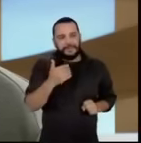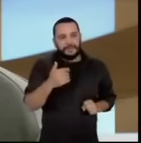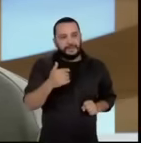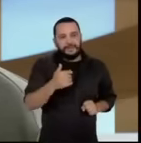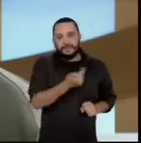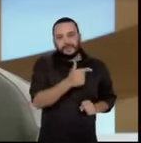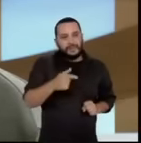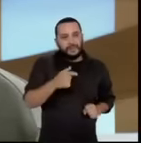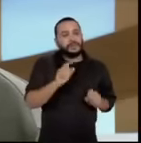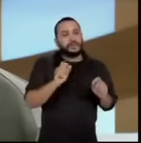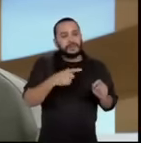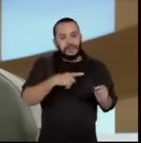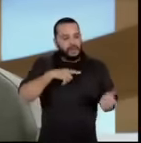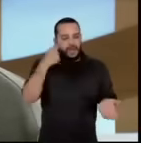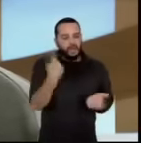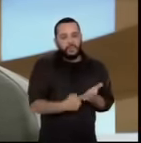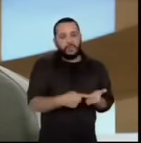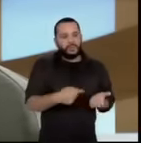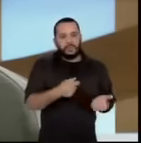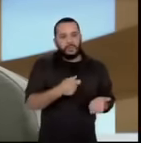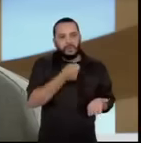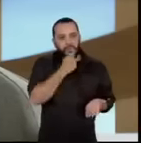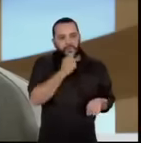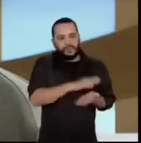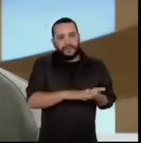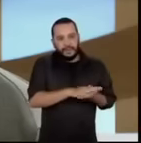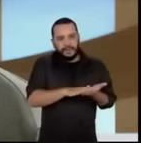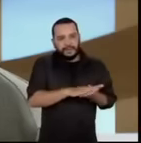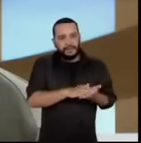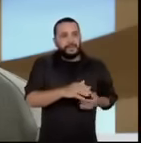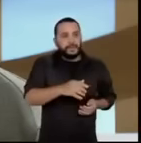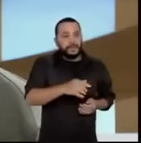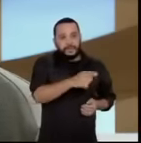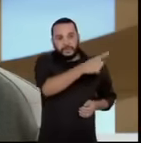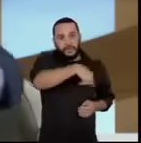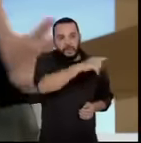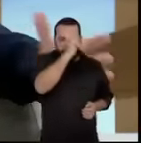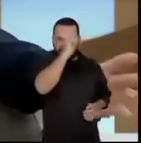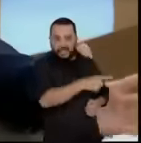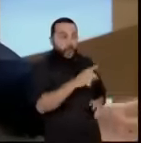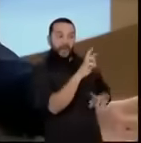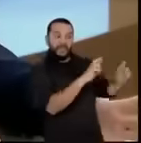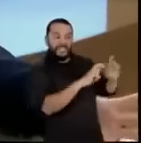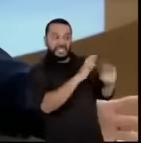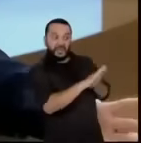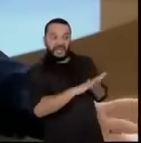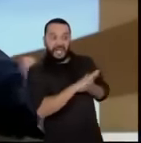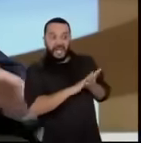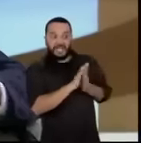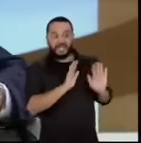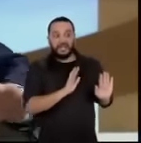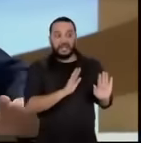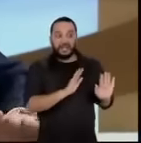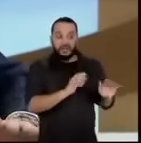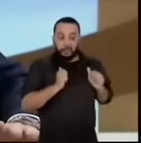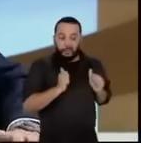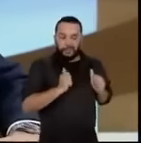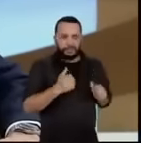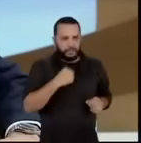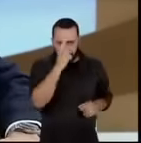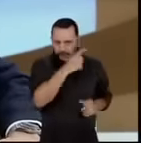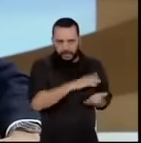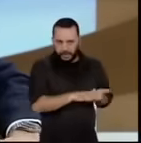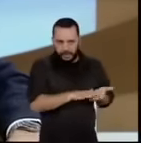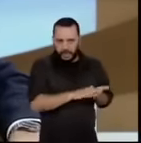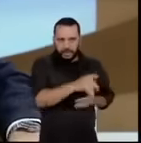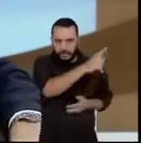fato não há, para não fazer qualquer operação de fiscalização ou atenuar o rigor da lei. Não há nenhuma